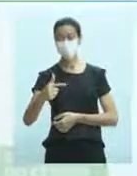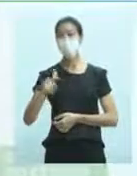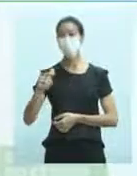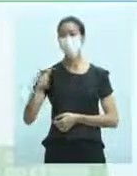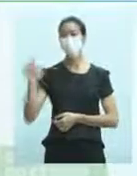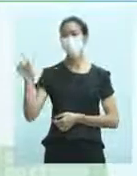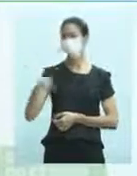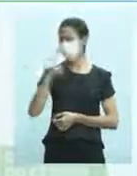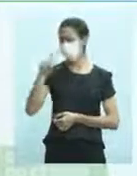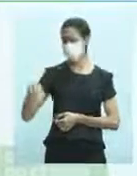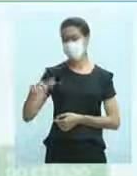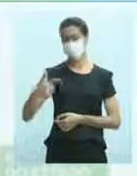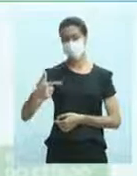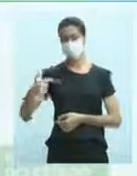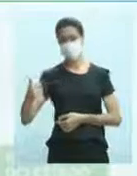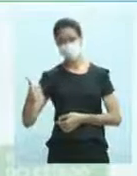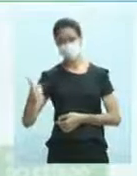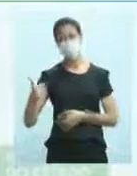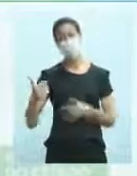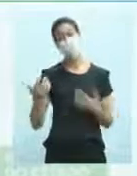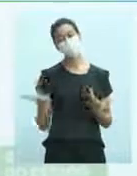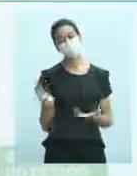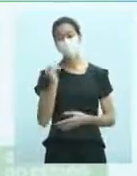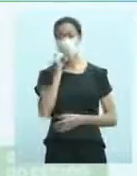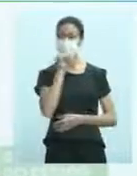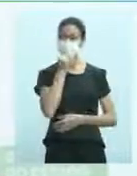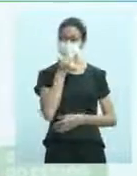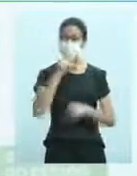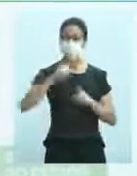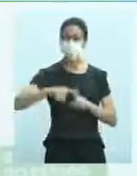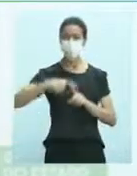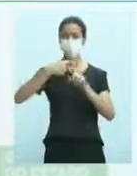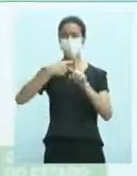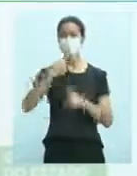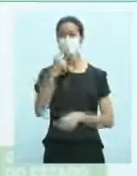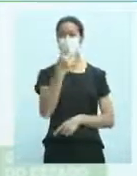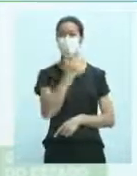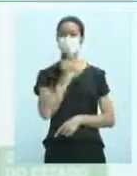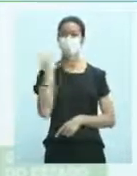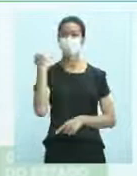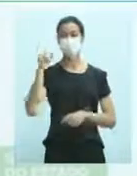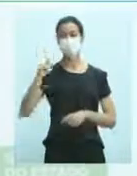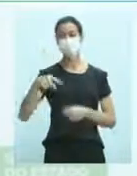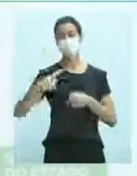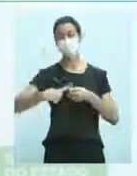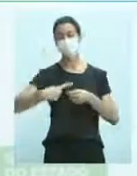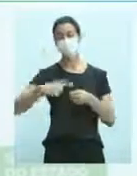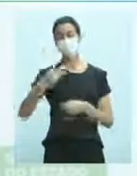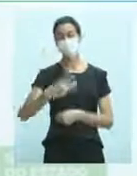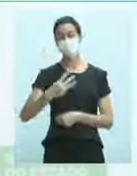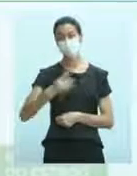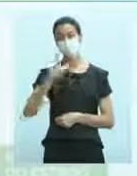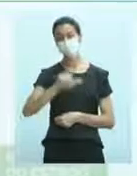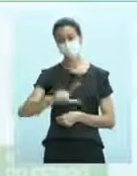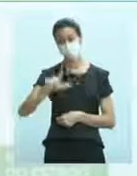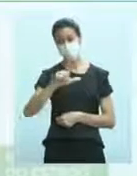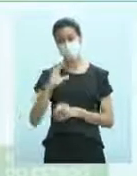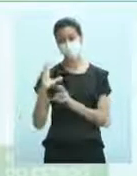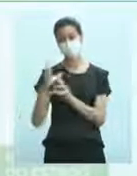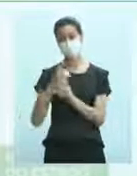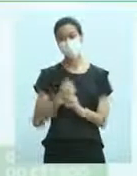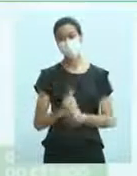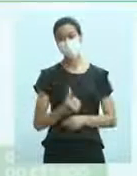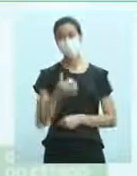de fluídos 21 infelizmente computamos mais um óbito no município de três lagoas completando